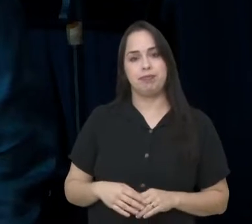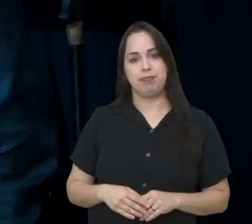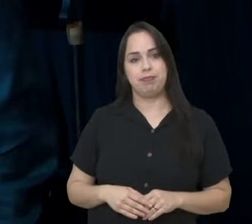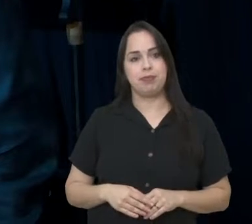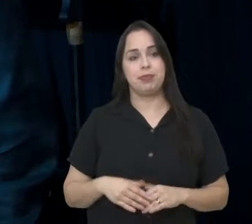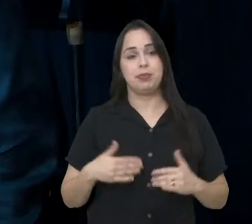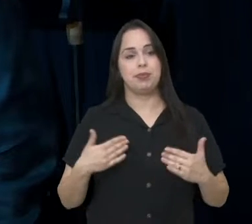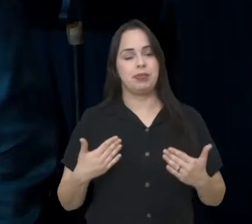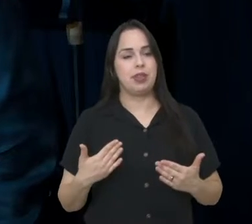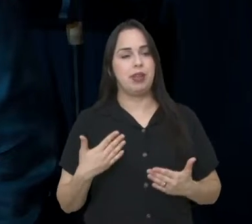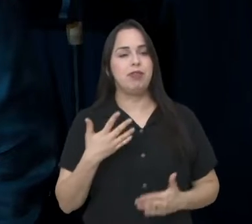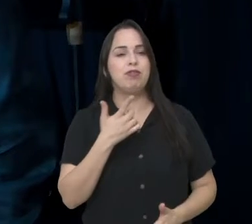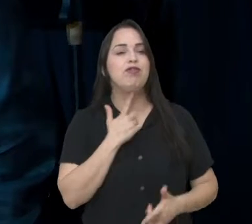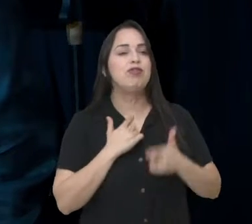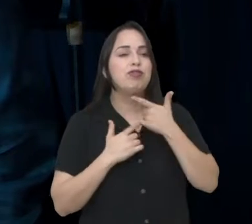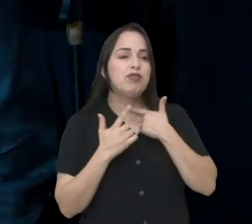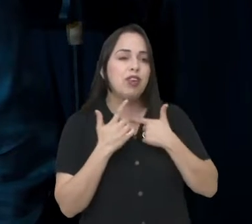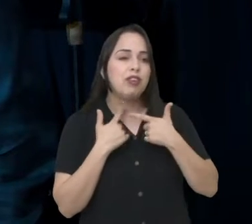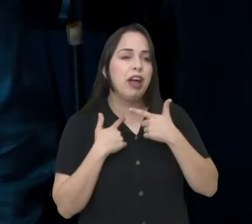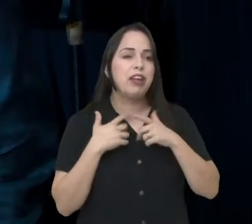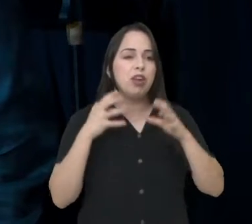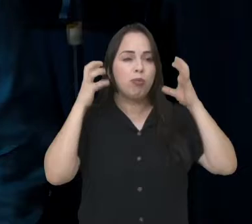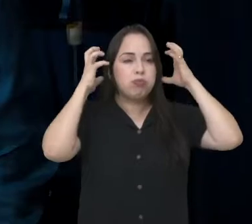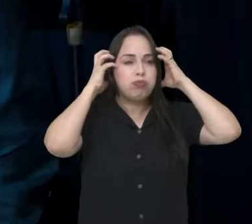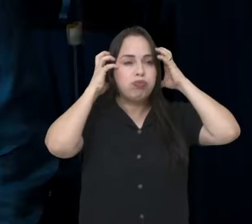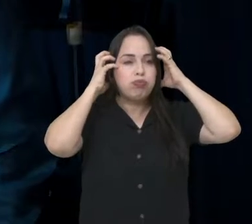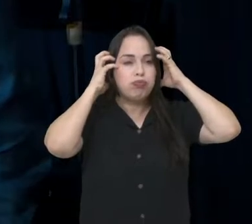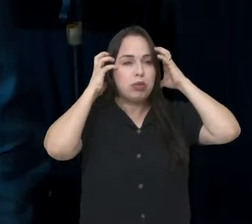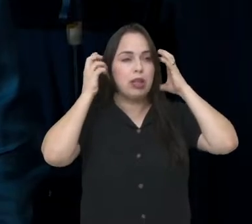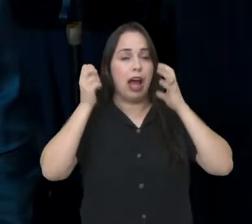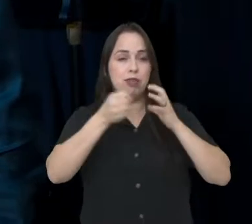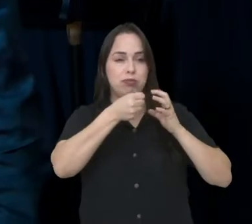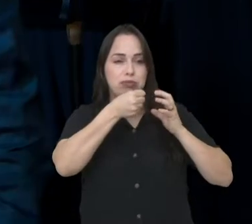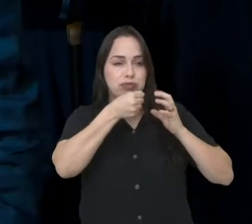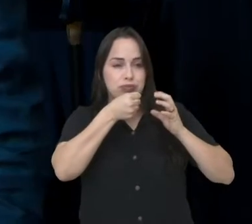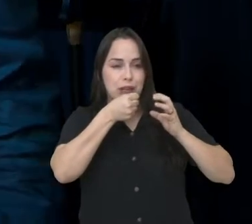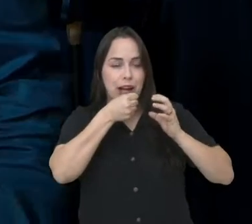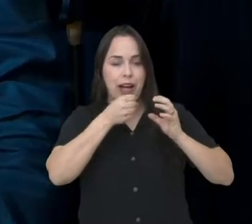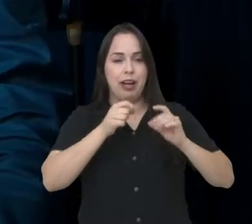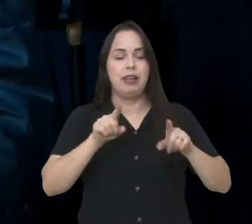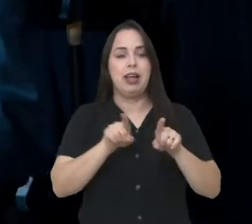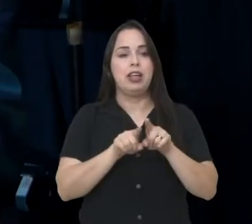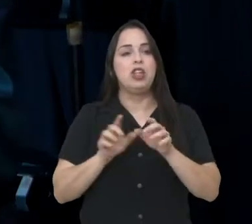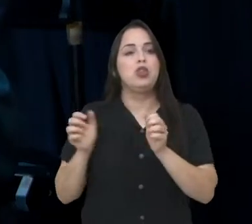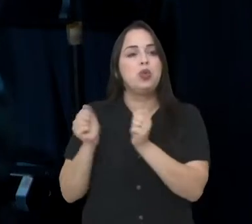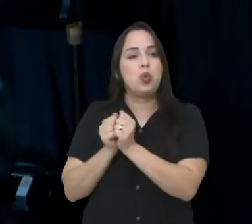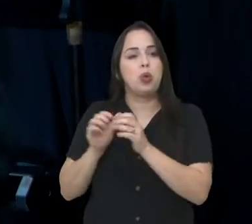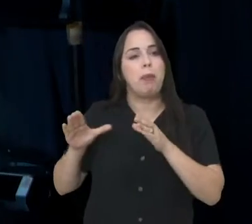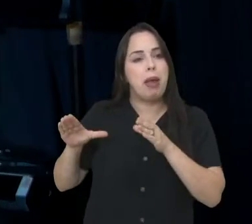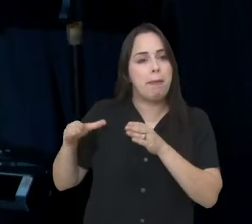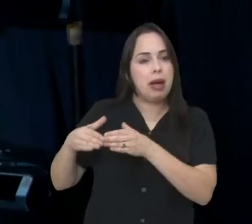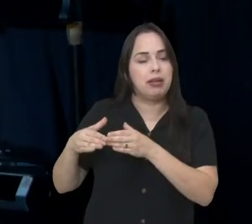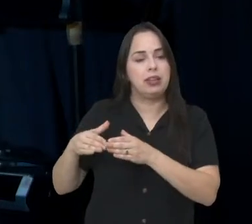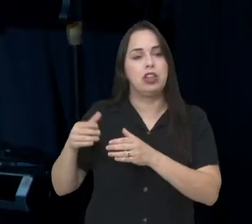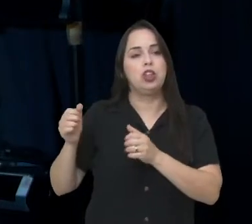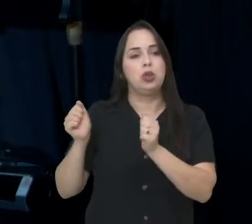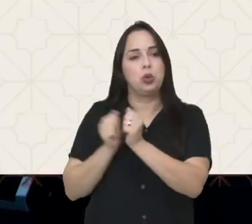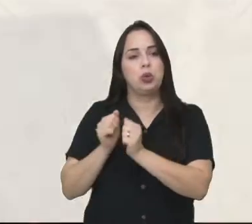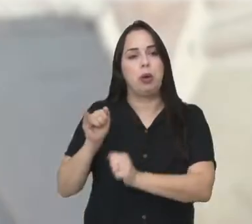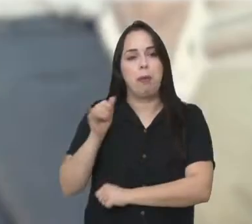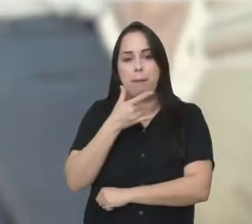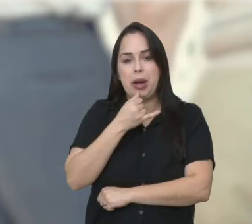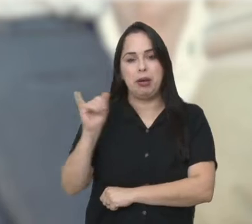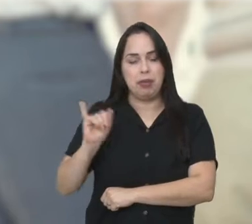assim, de eu querer ter um estúdio de gravação é porque eu tinha uma banda. Desde 86 eu toco com meu irmão. A gente tinha uma banda